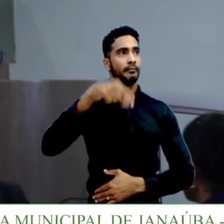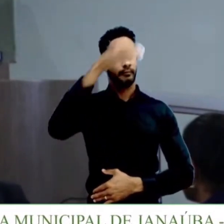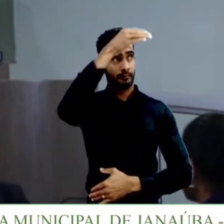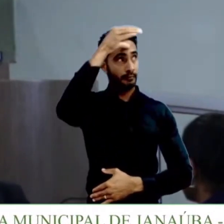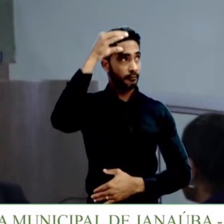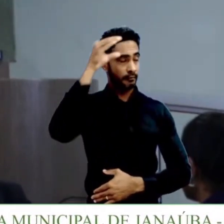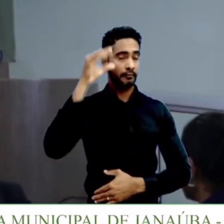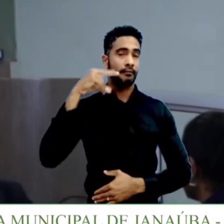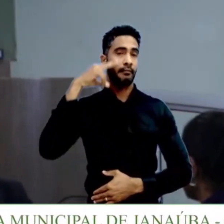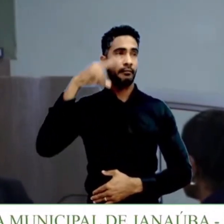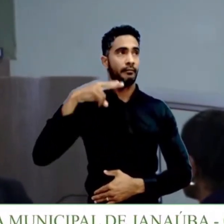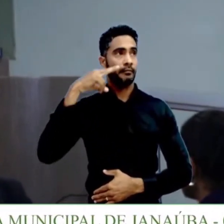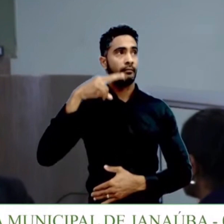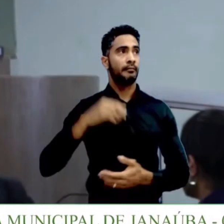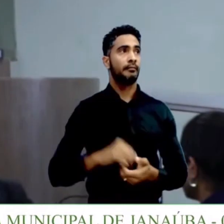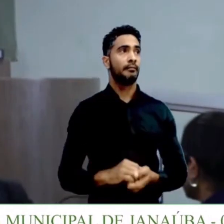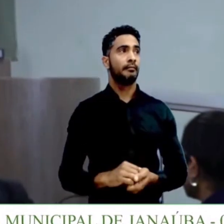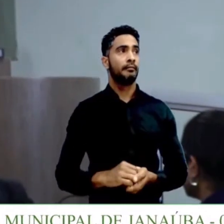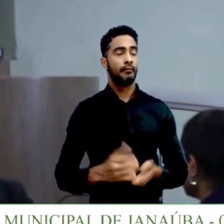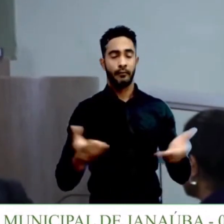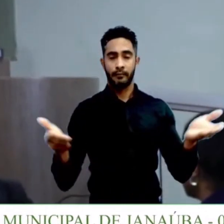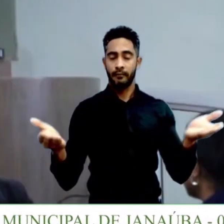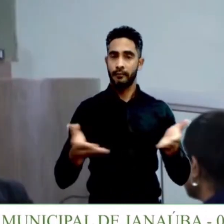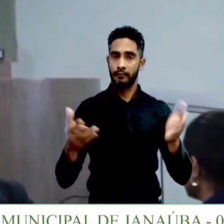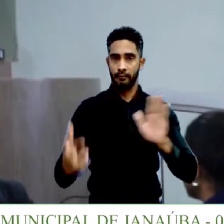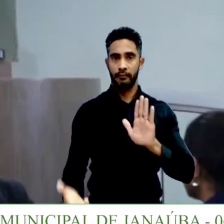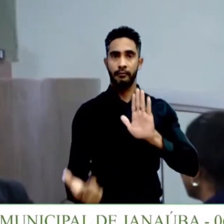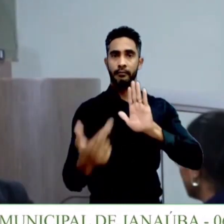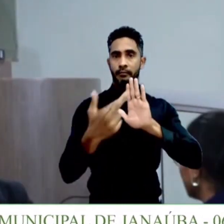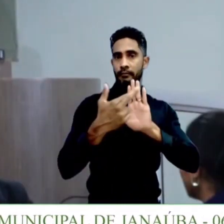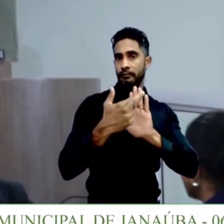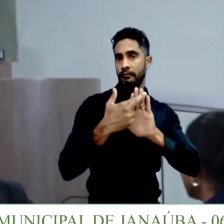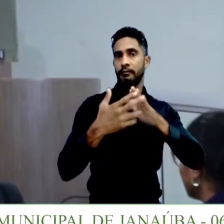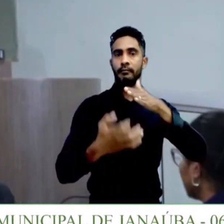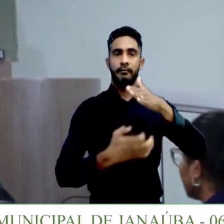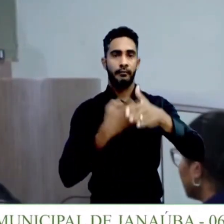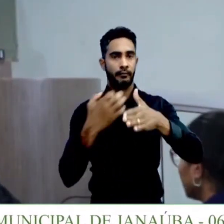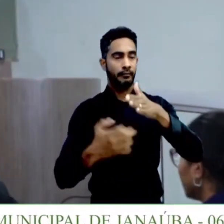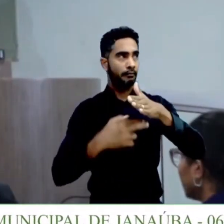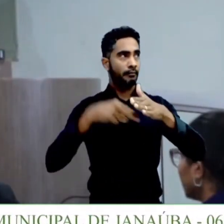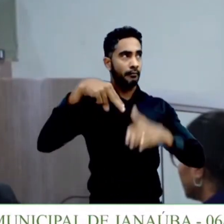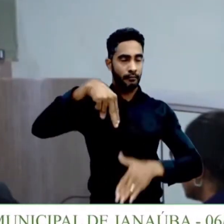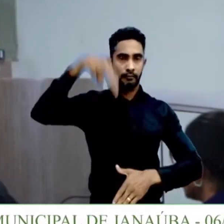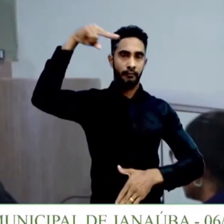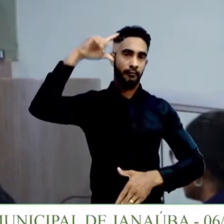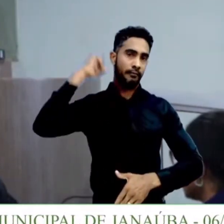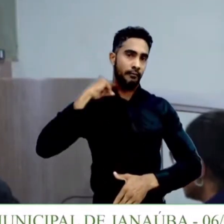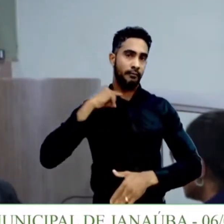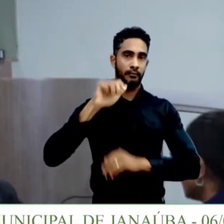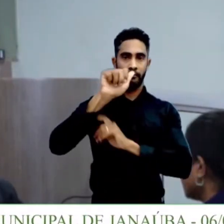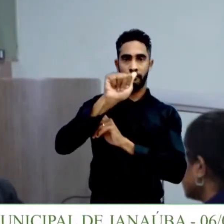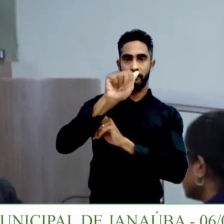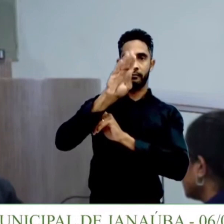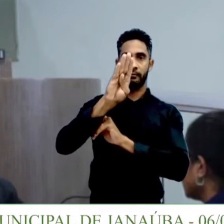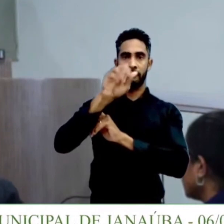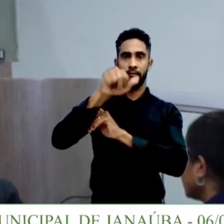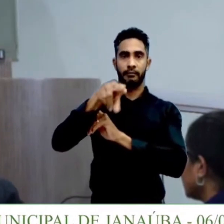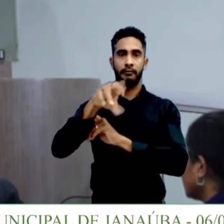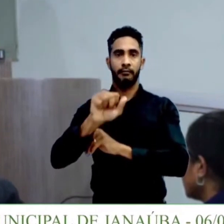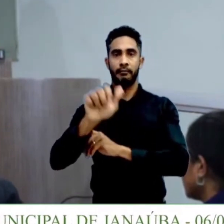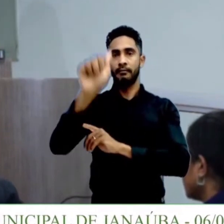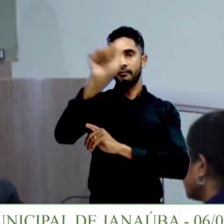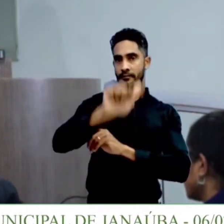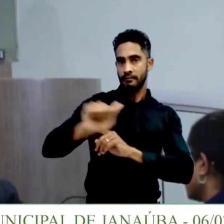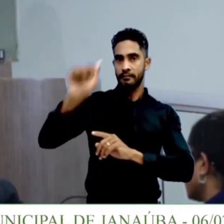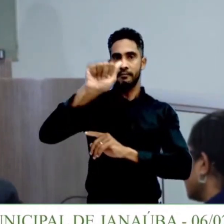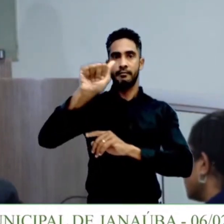de Vereadores. Nós estamos aqui representando a Fruticultura Norte Mineira através da Abanorte, a Associação